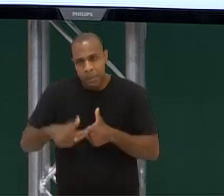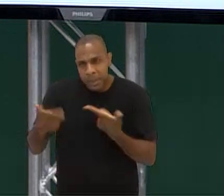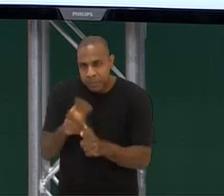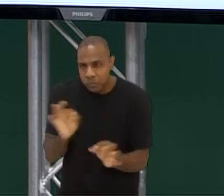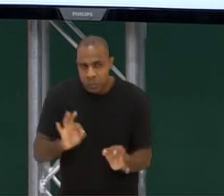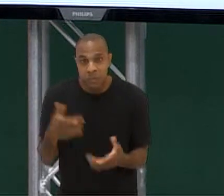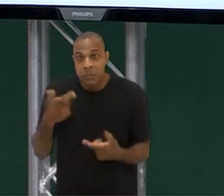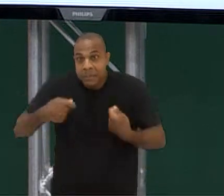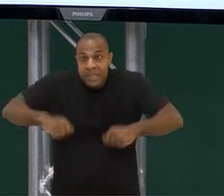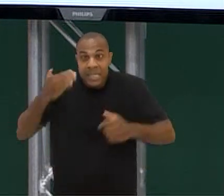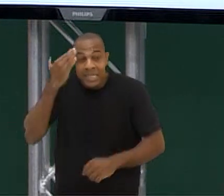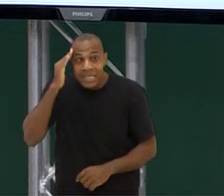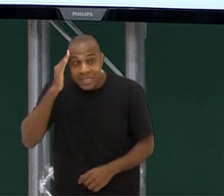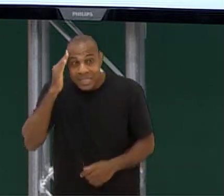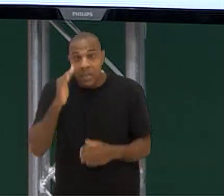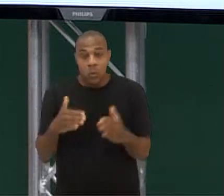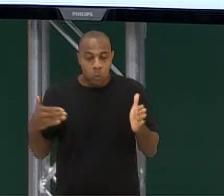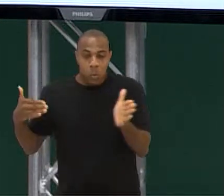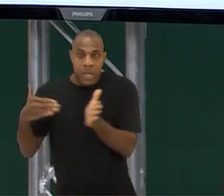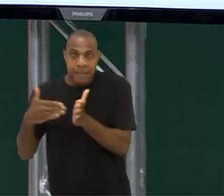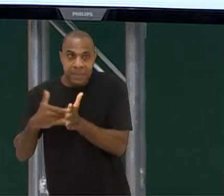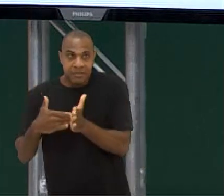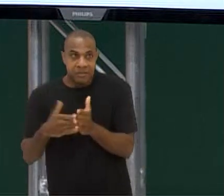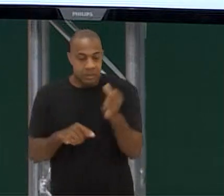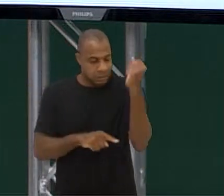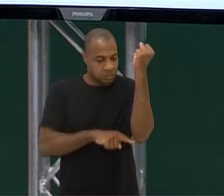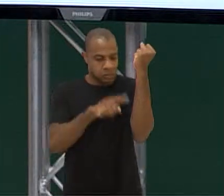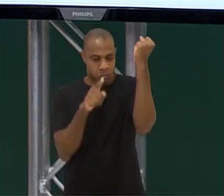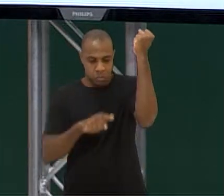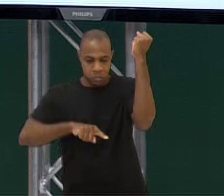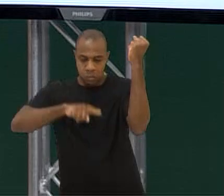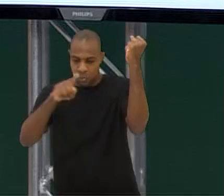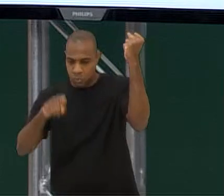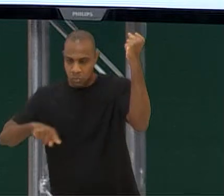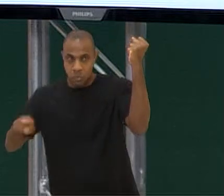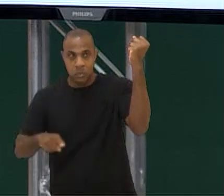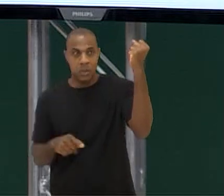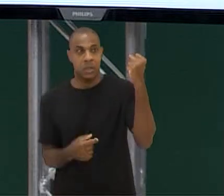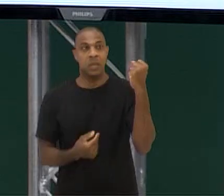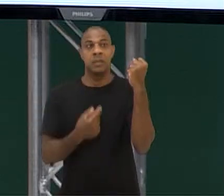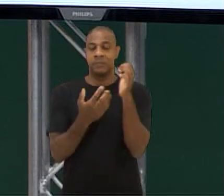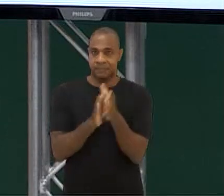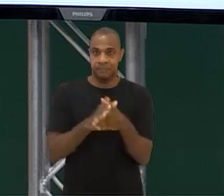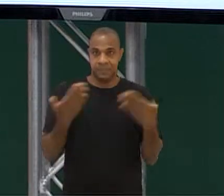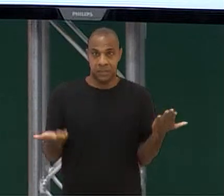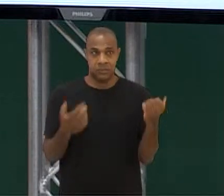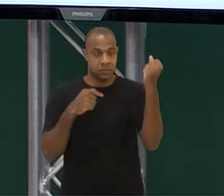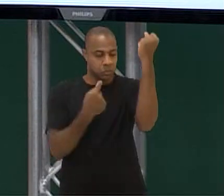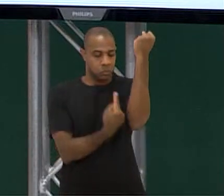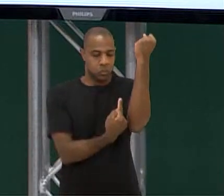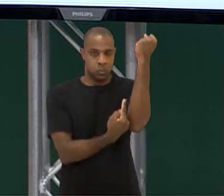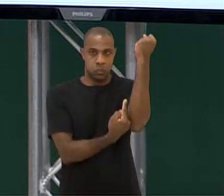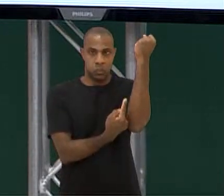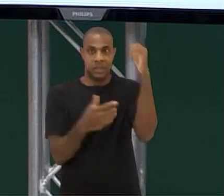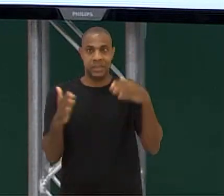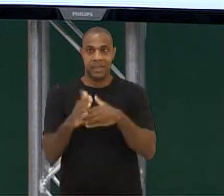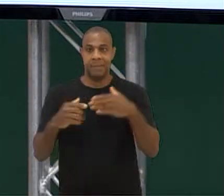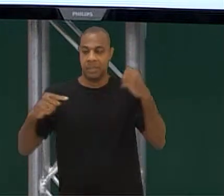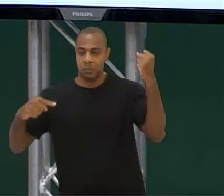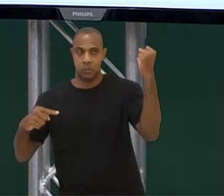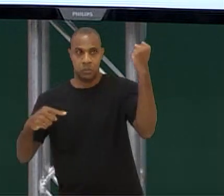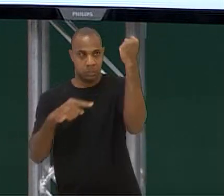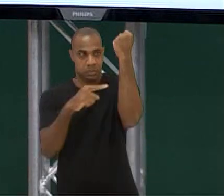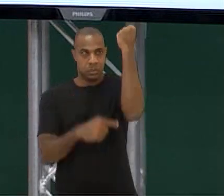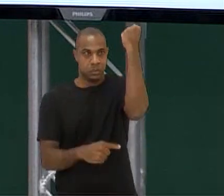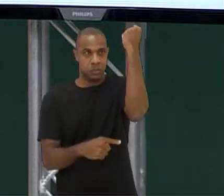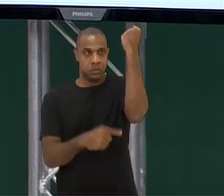importante é você entender os limites. O cosseno também vai ser assim, do 1 até o -1. Só que ele não começa no seno, não começa no zero.